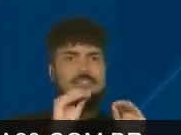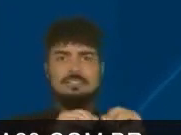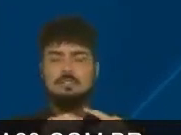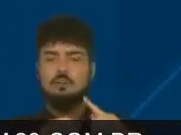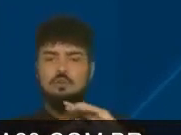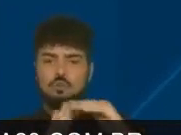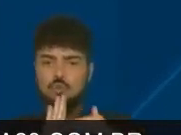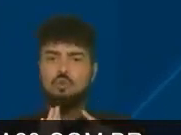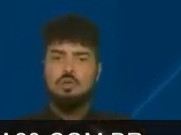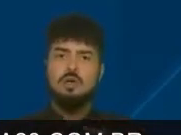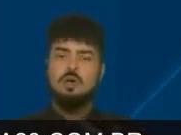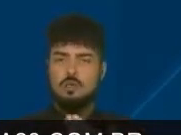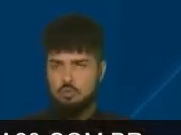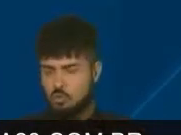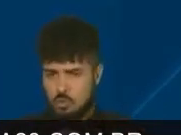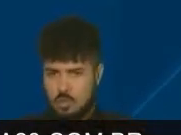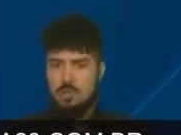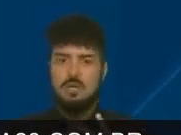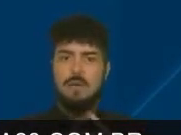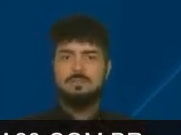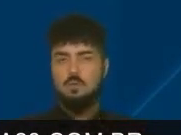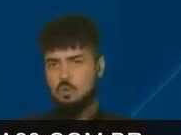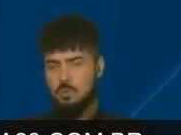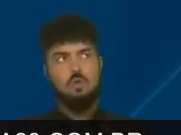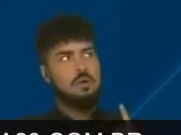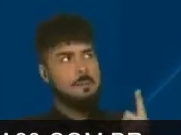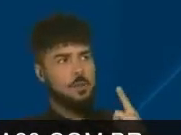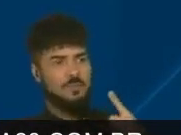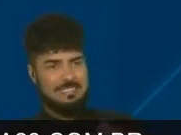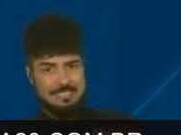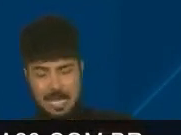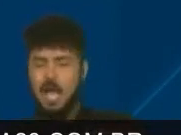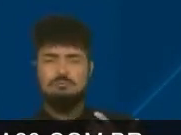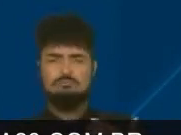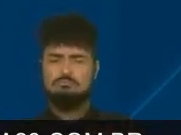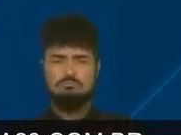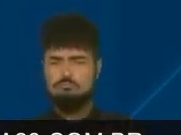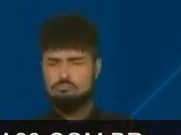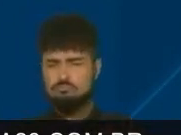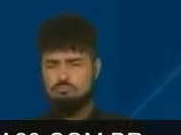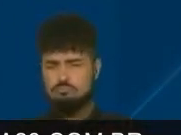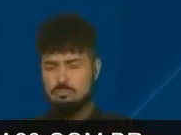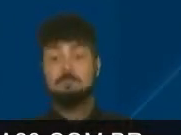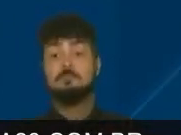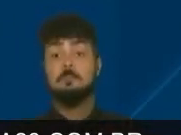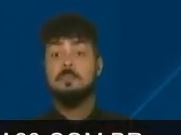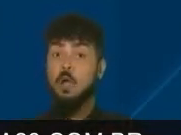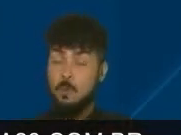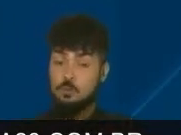tanto pelo estudo geológico quanto pelo Ministério Público. E a partir daí começou um grande trabalho, né,